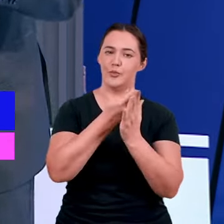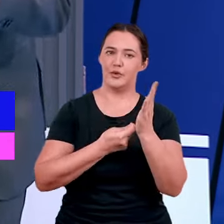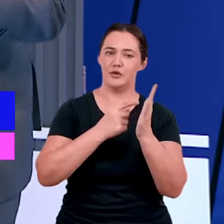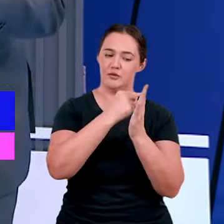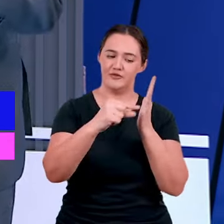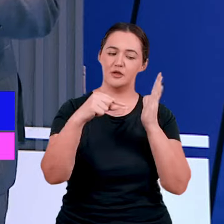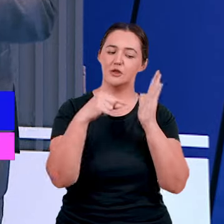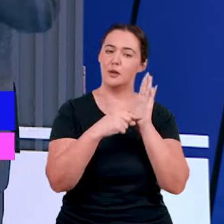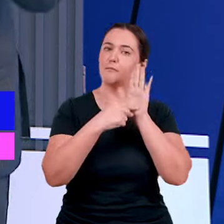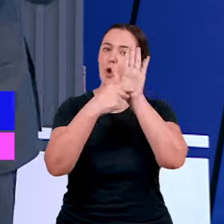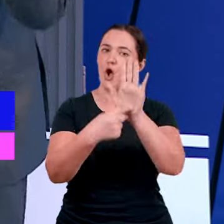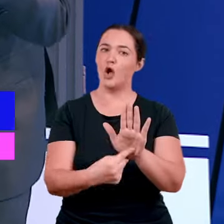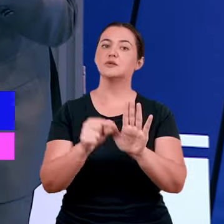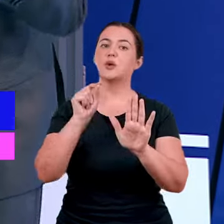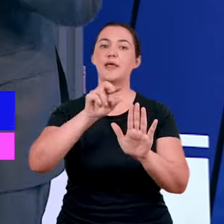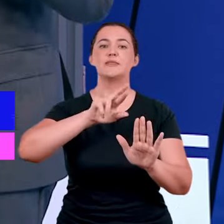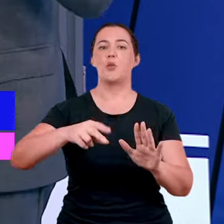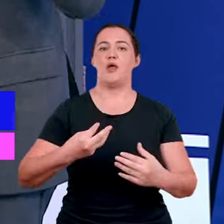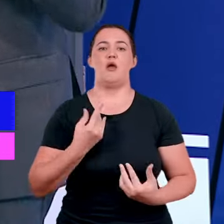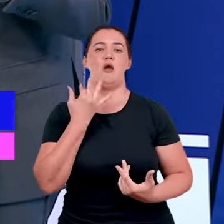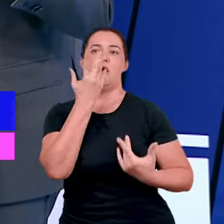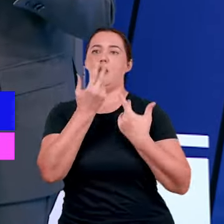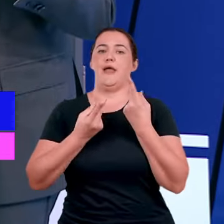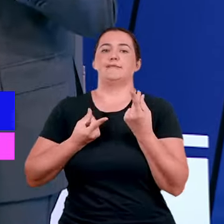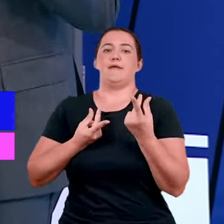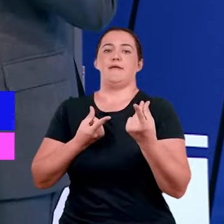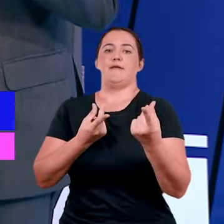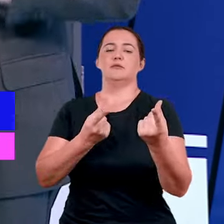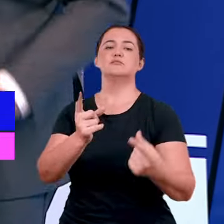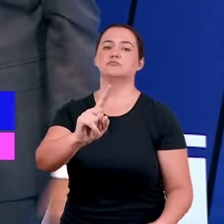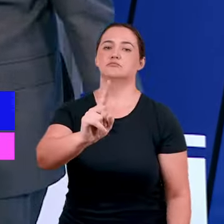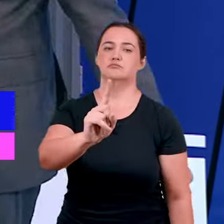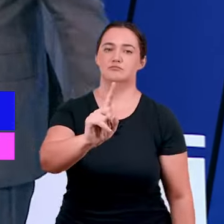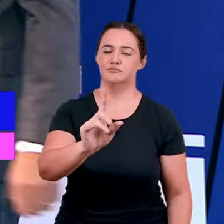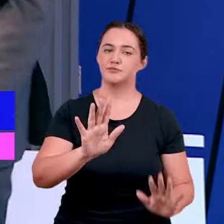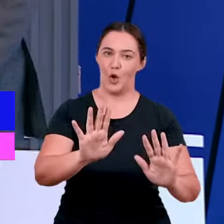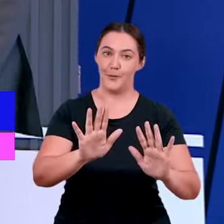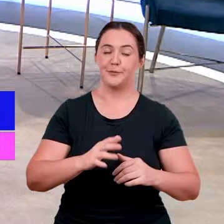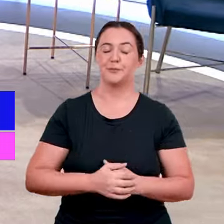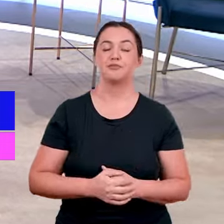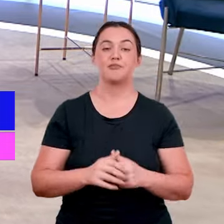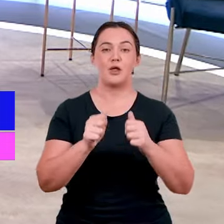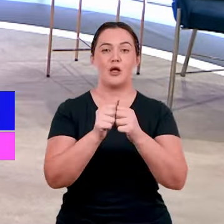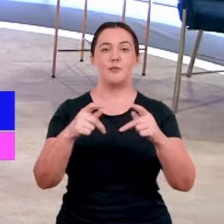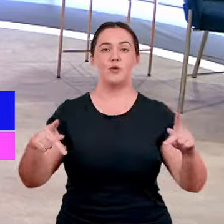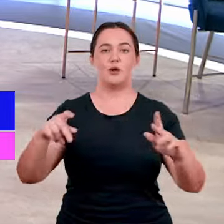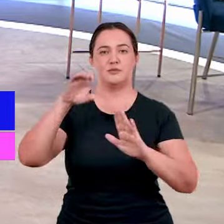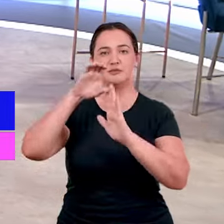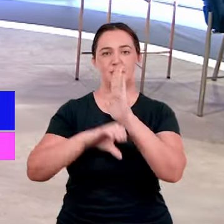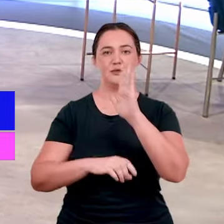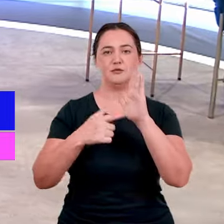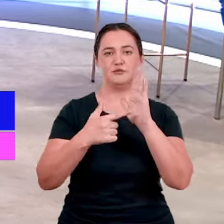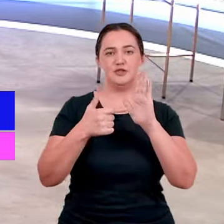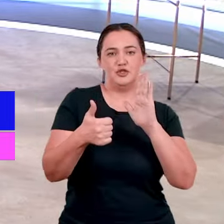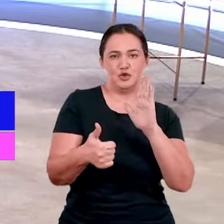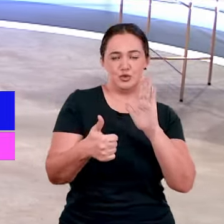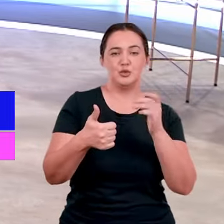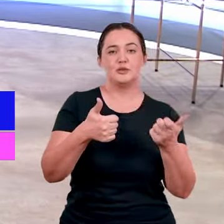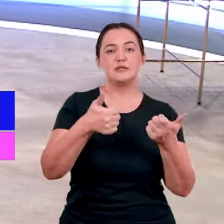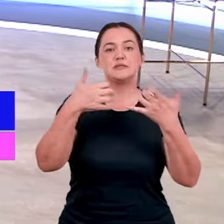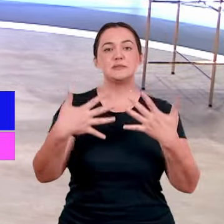bíblicos que mostram uma compreensão diferente. Veja, Apocalipse capítulo